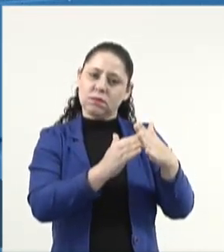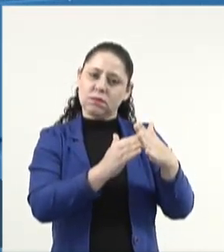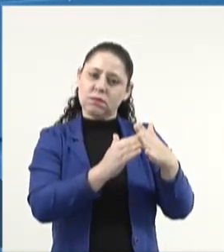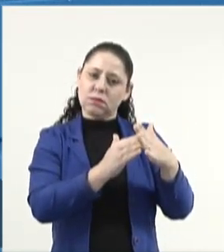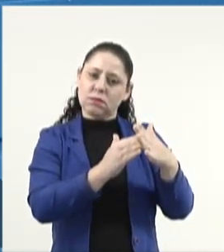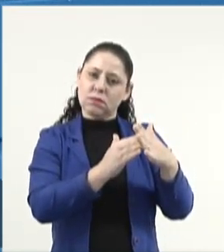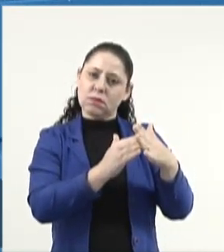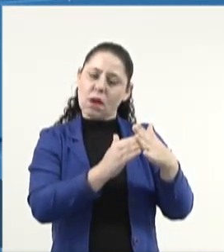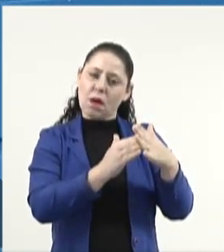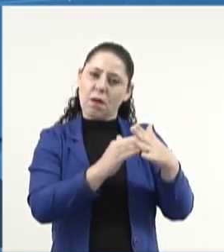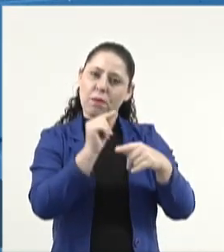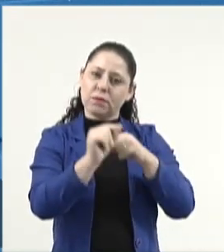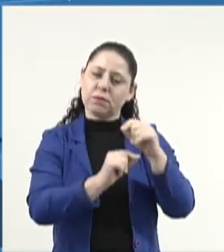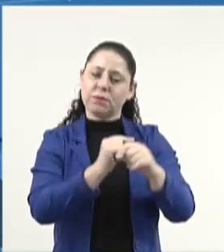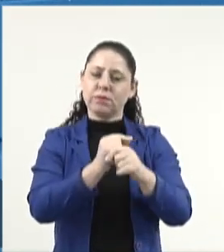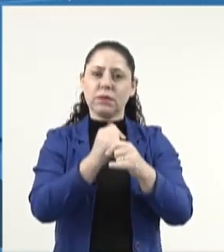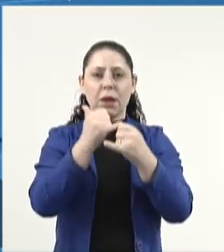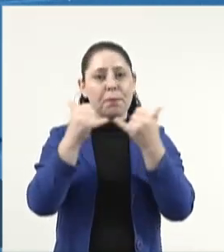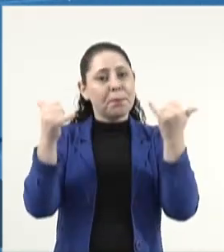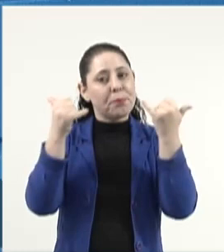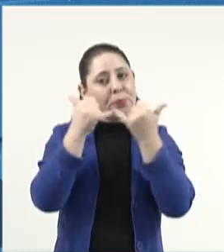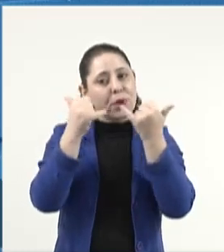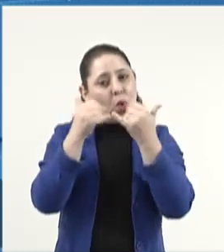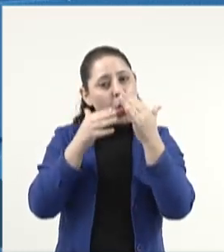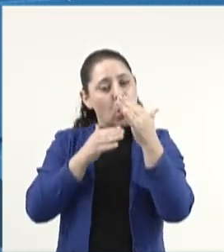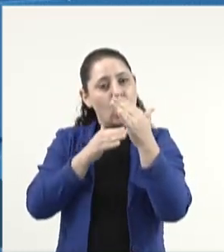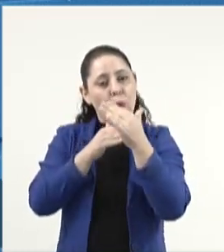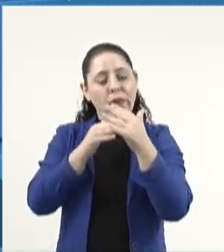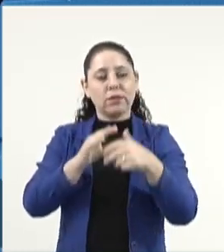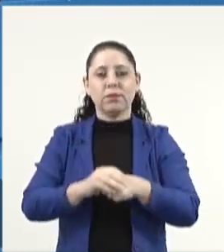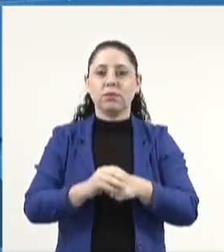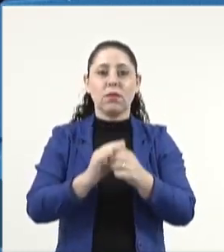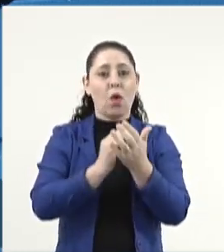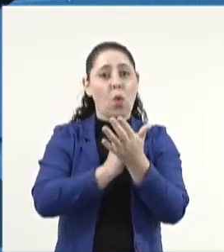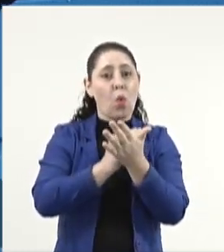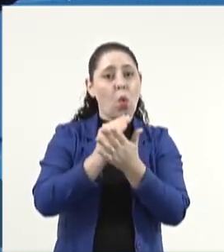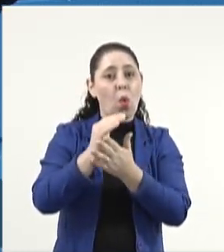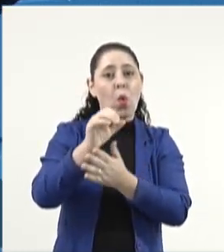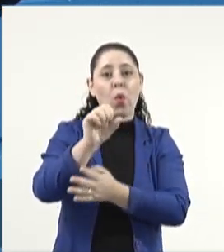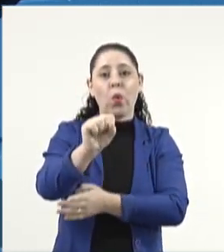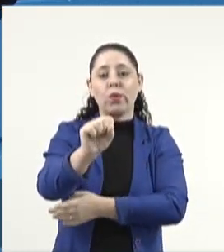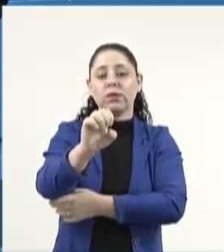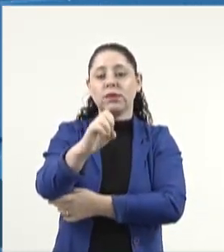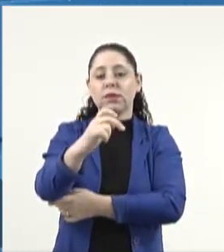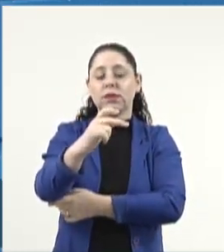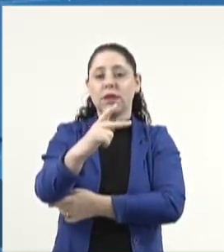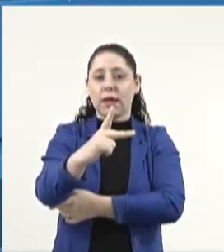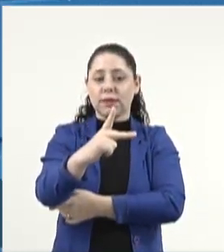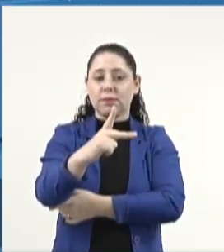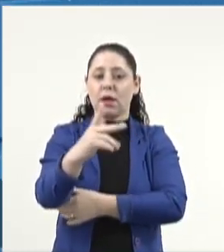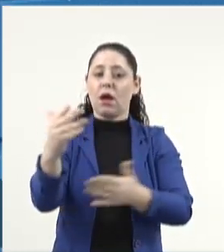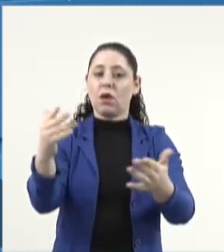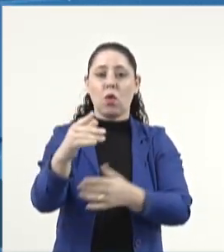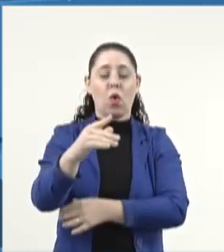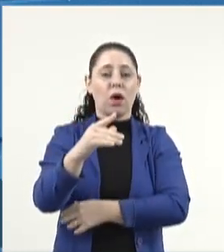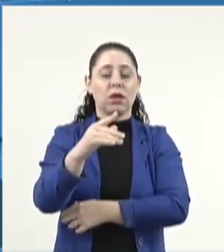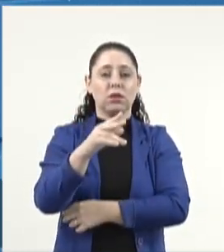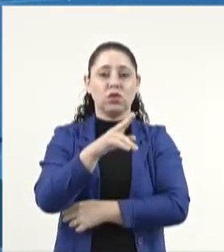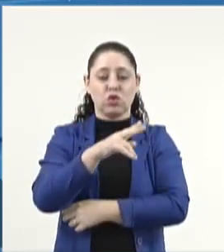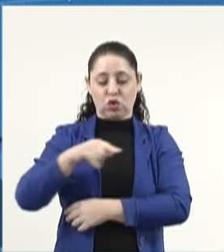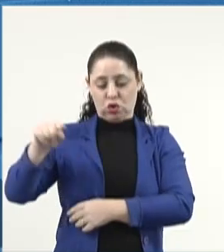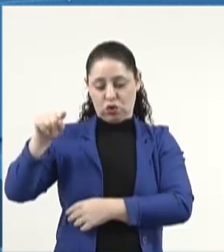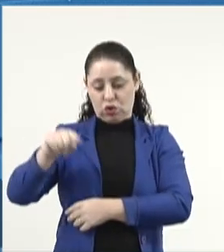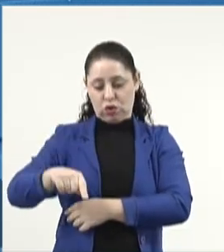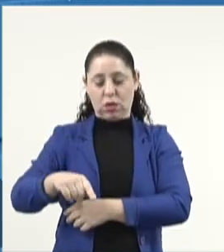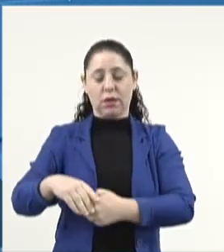é a última etapa da distribuição de energia. Ela começa lá na CESP, que agora é chinesa.